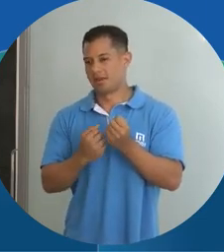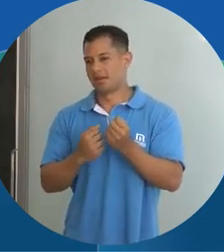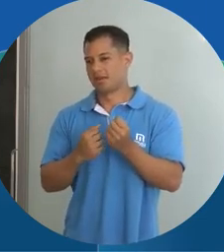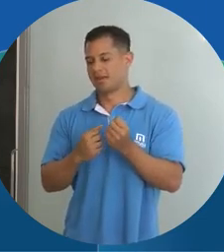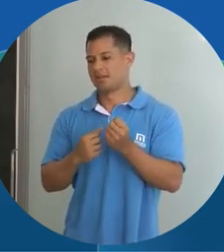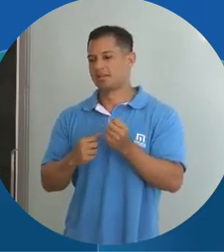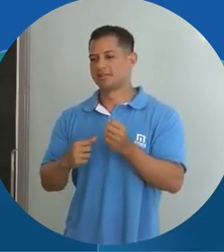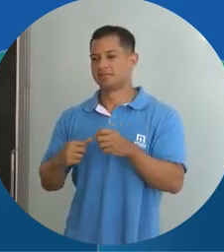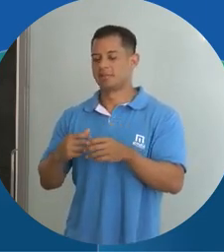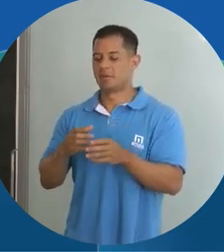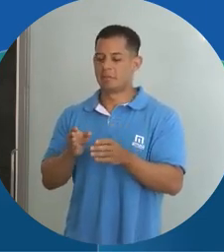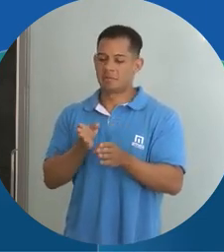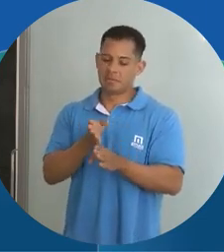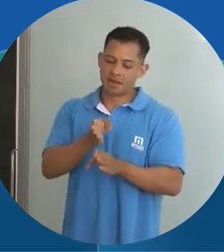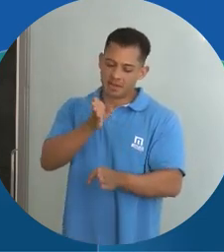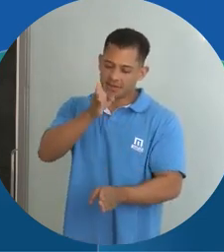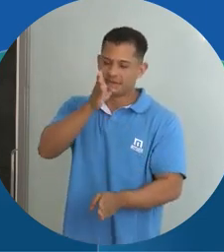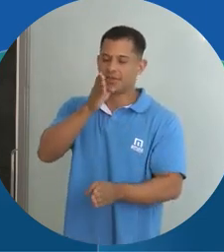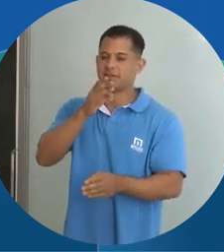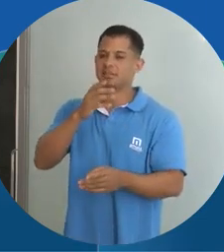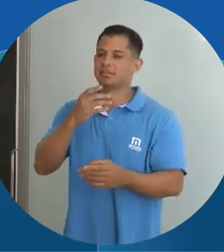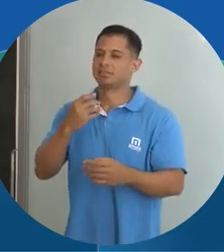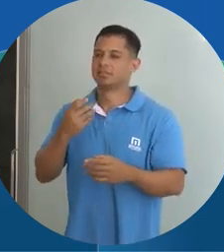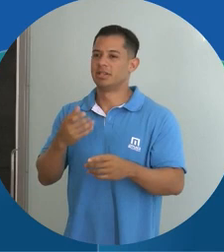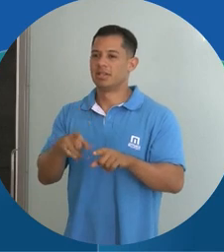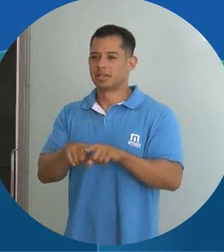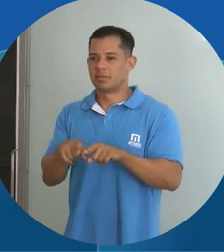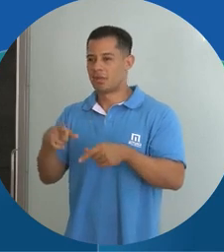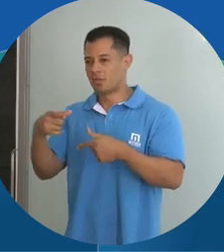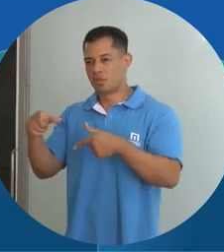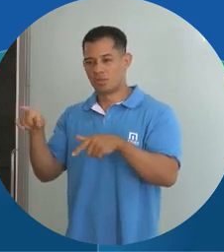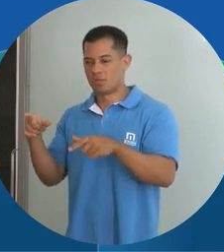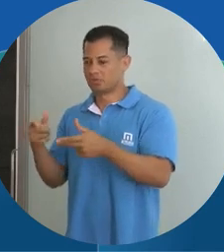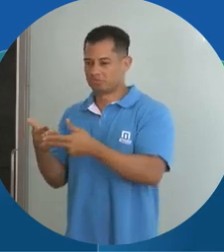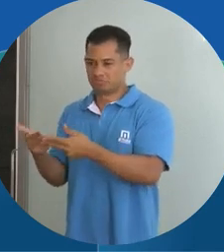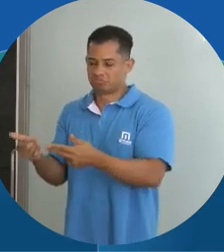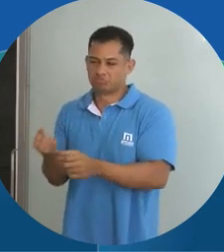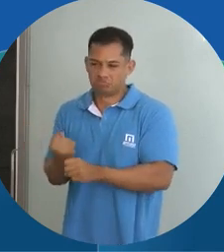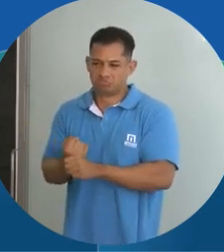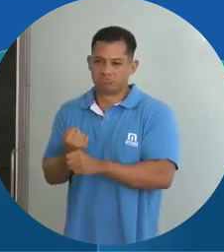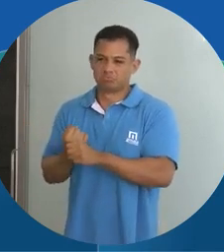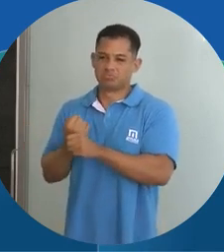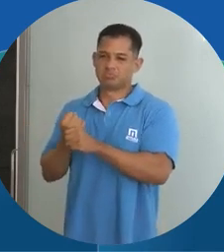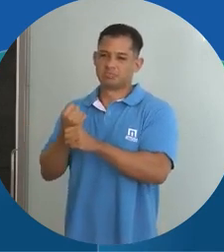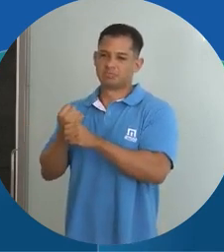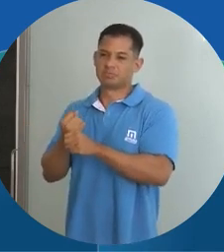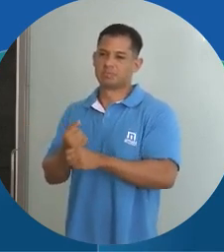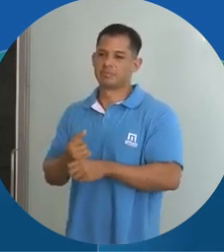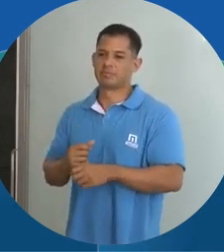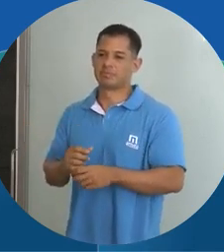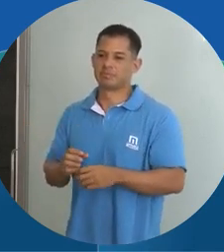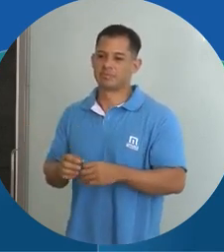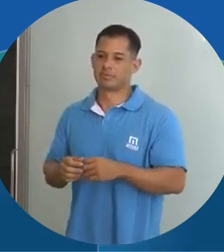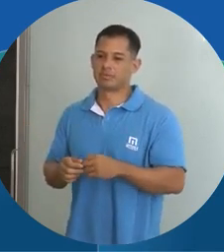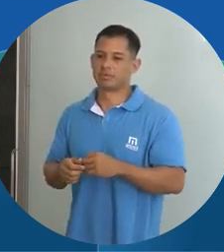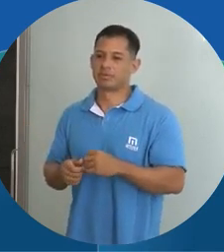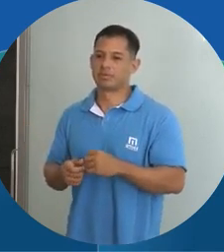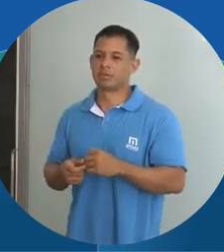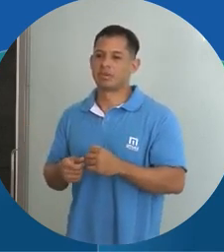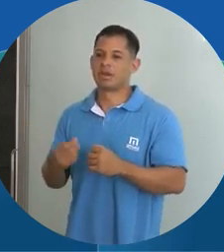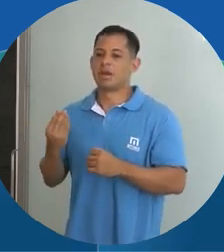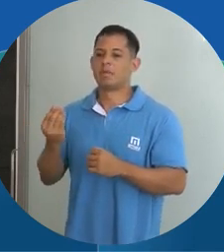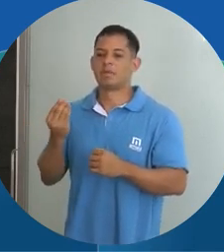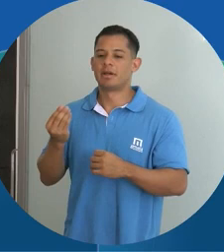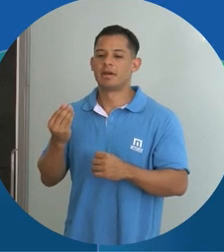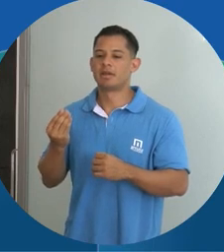de paredes e outros elementos construtivos aqui do poço, para a sequência